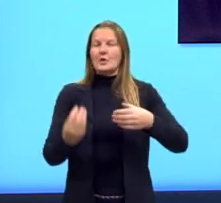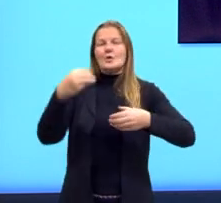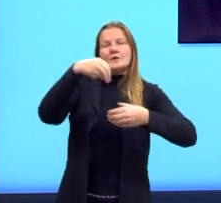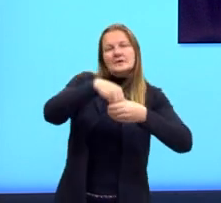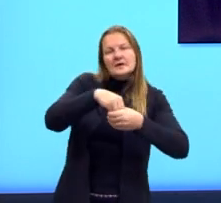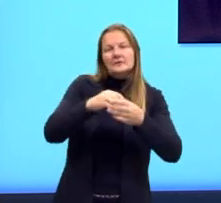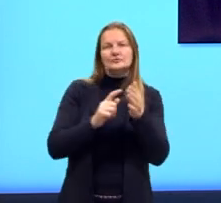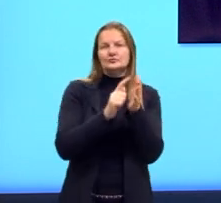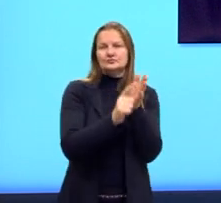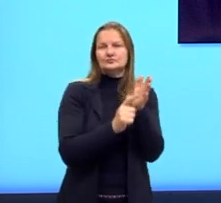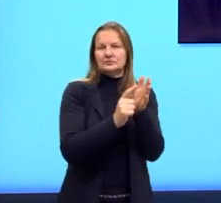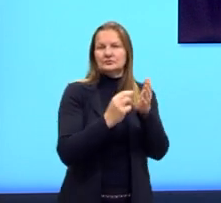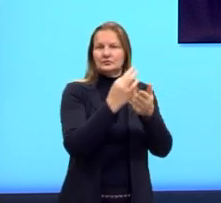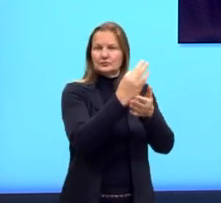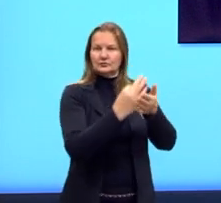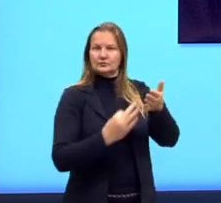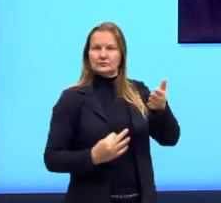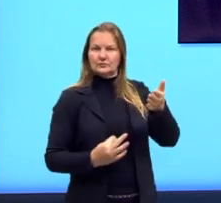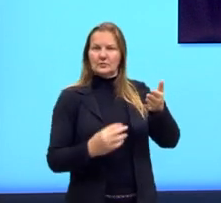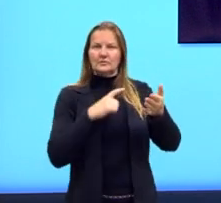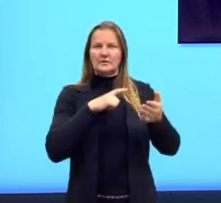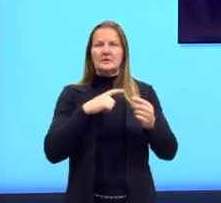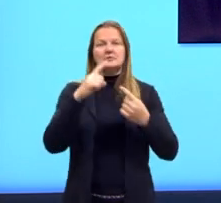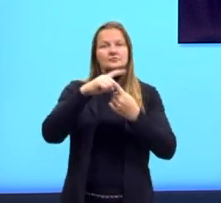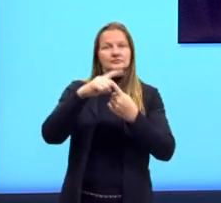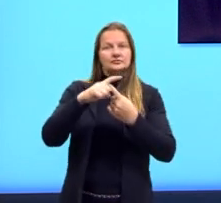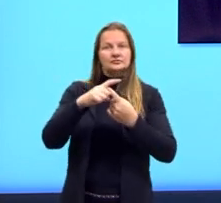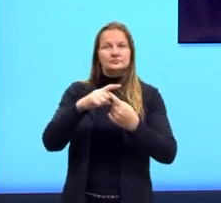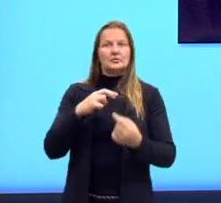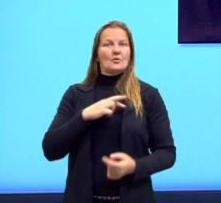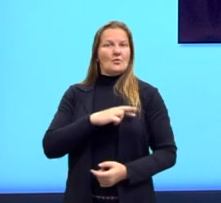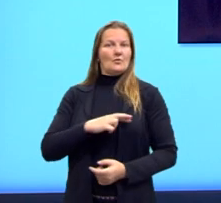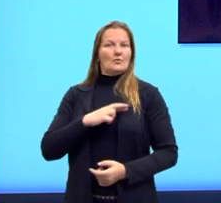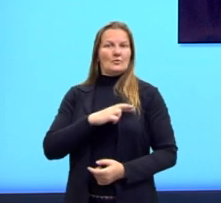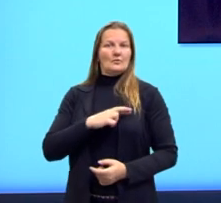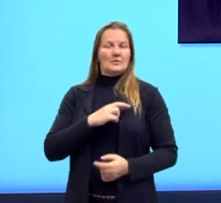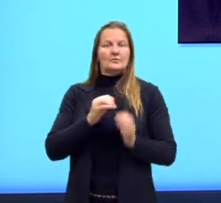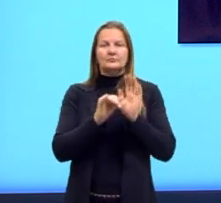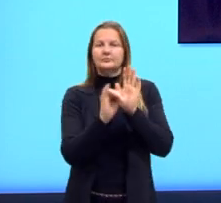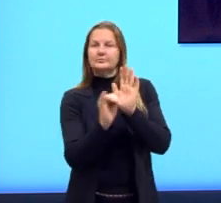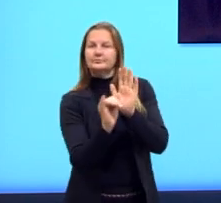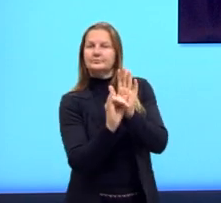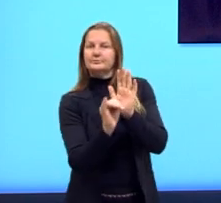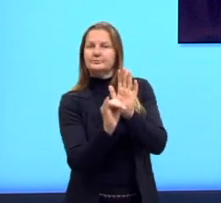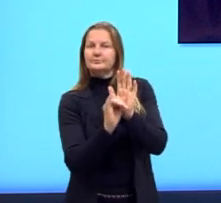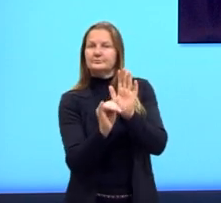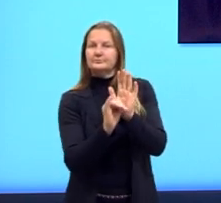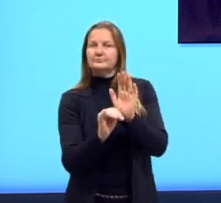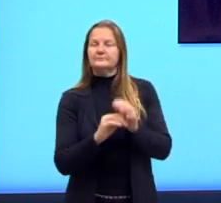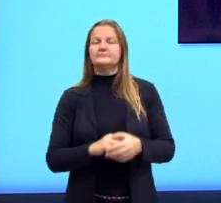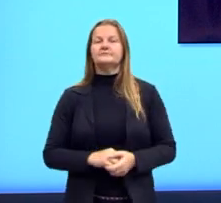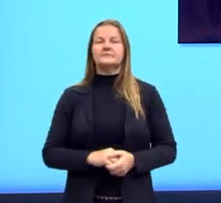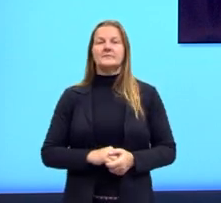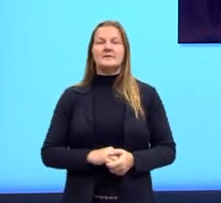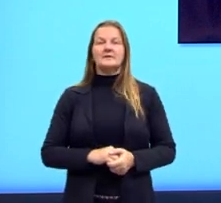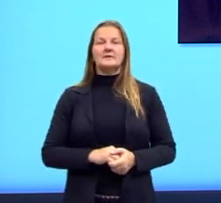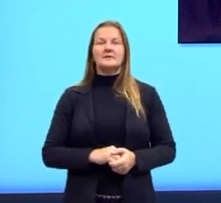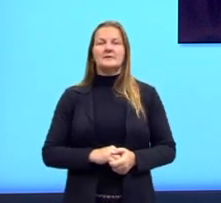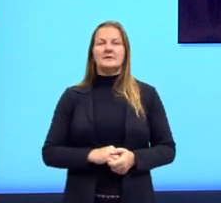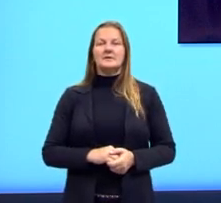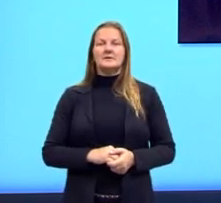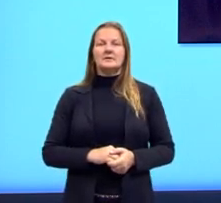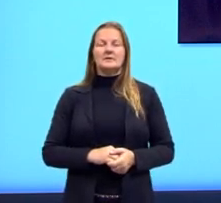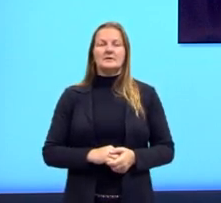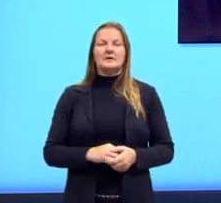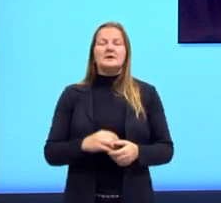desse gênero textual a gente tem a tipologia textual da narração não necessariamente ela é a